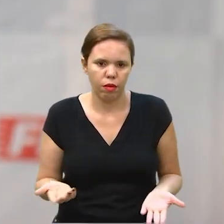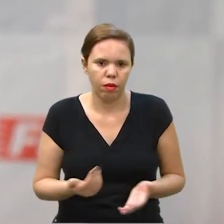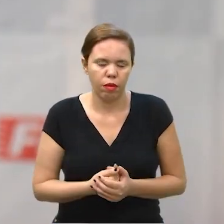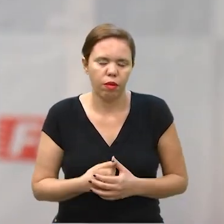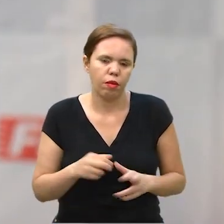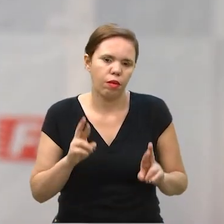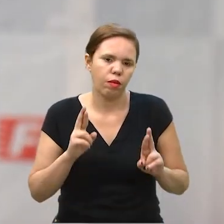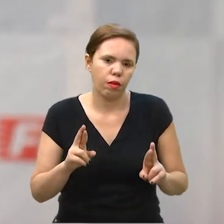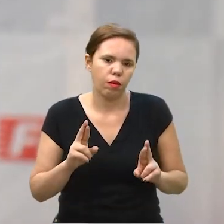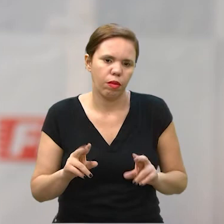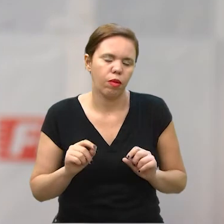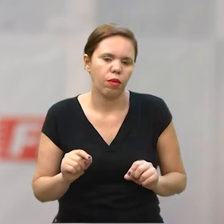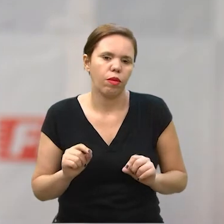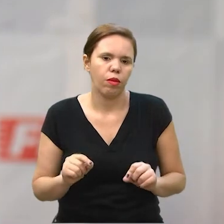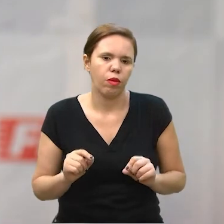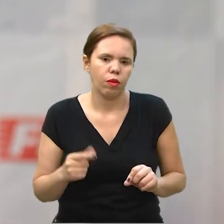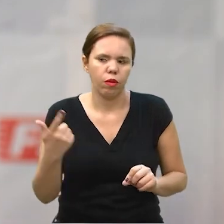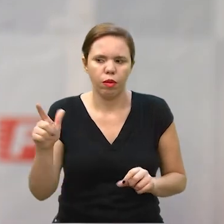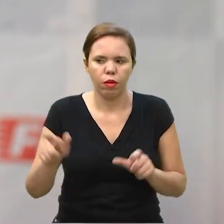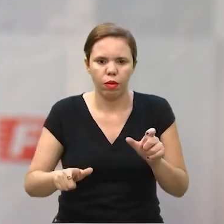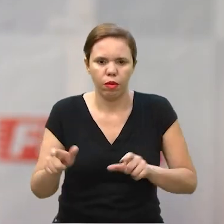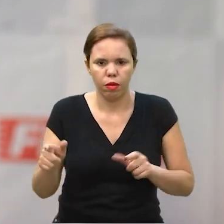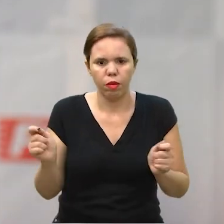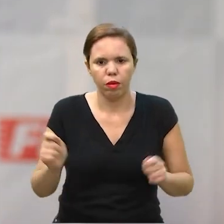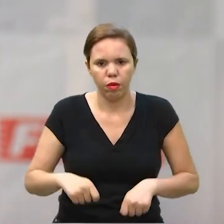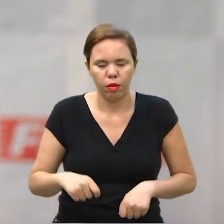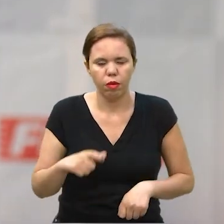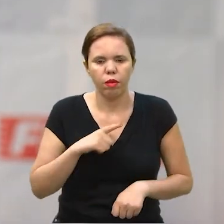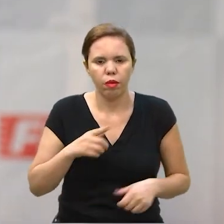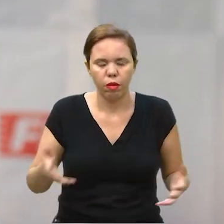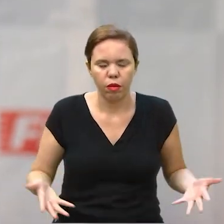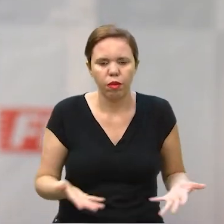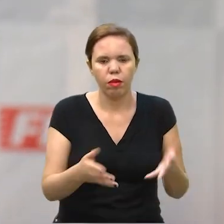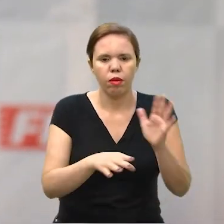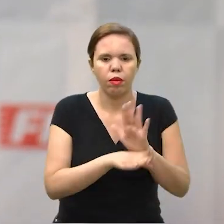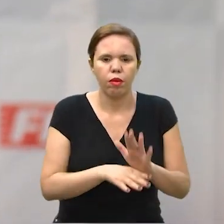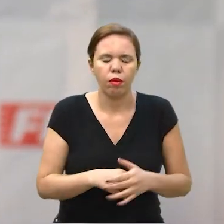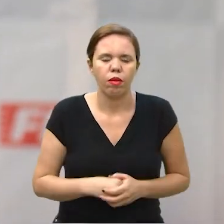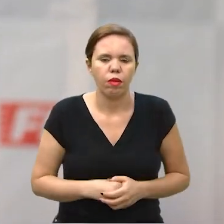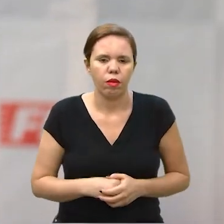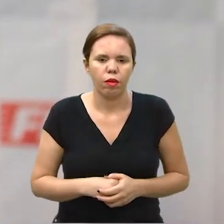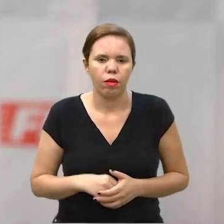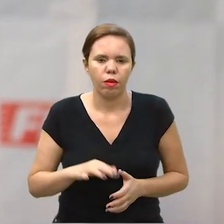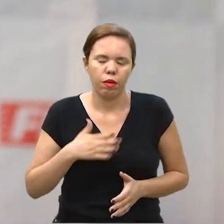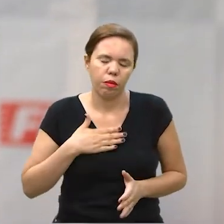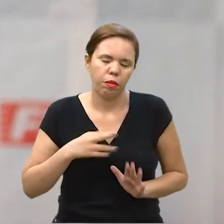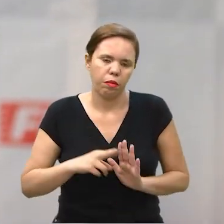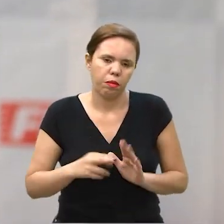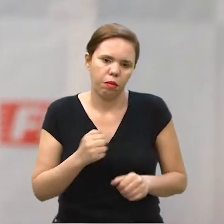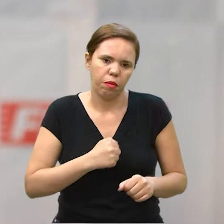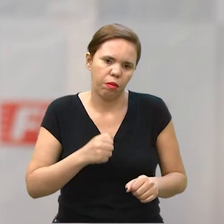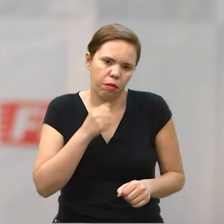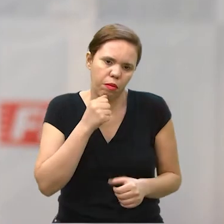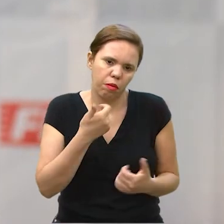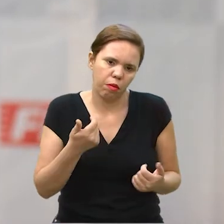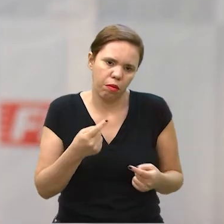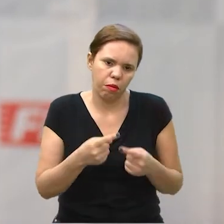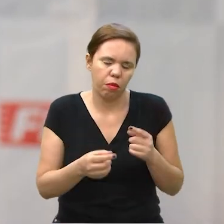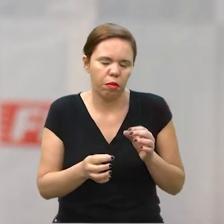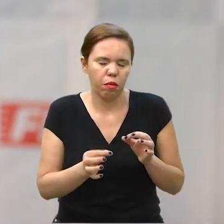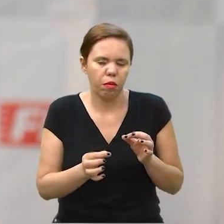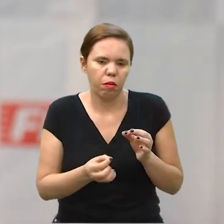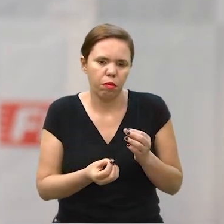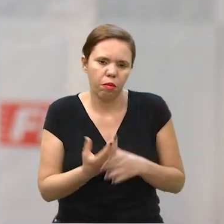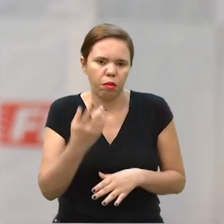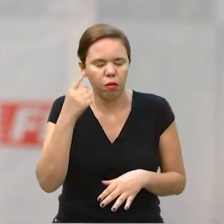eu espero que outras pessoas possam ter contribuído e talvez a minha receita não tenha sido tão